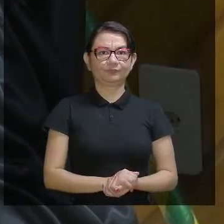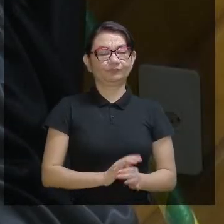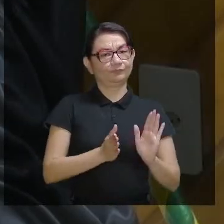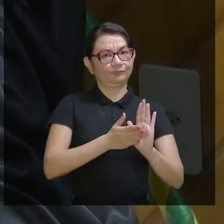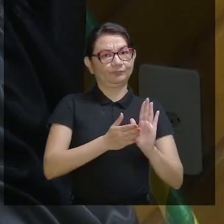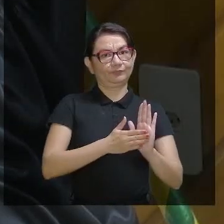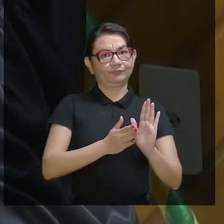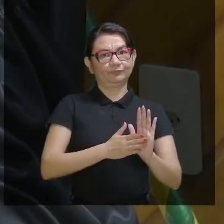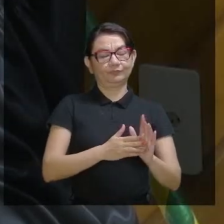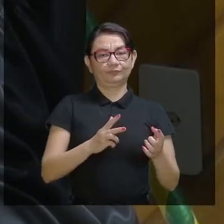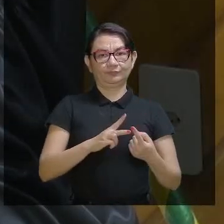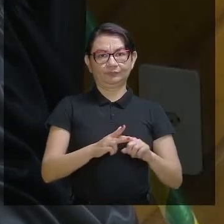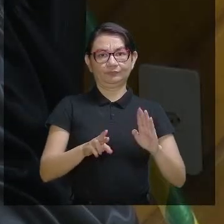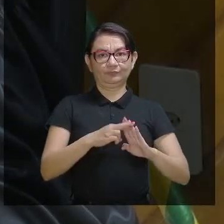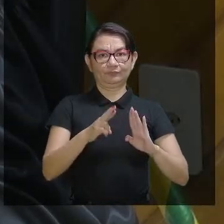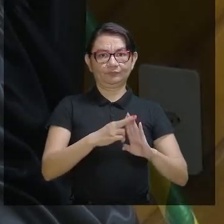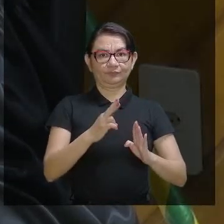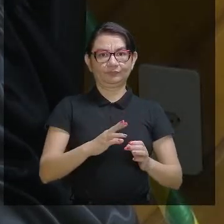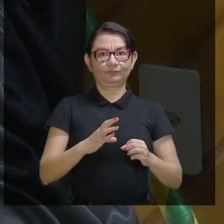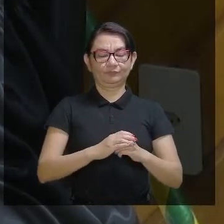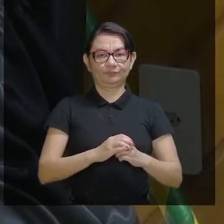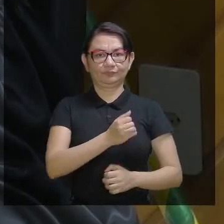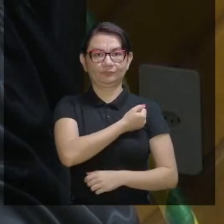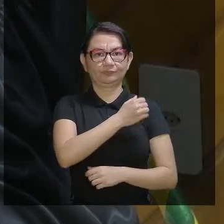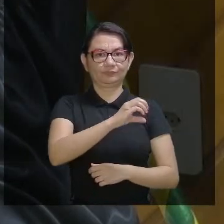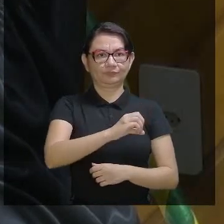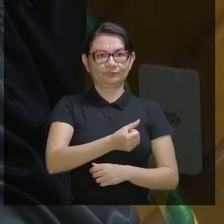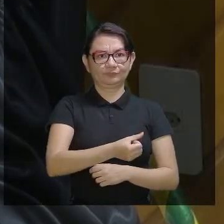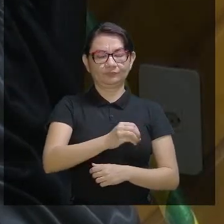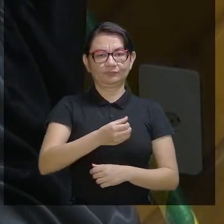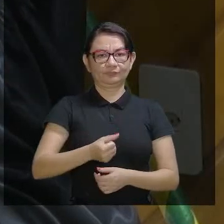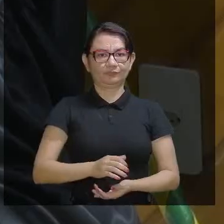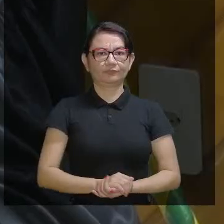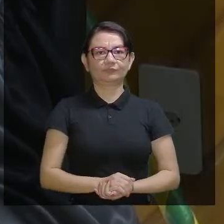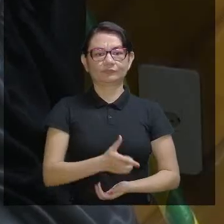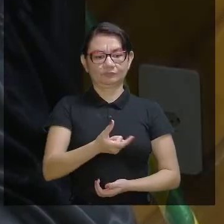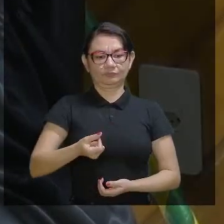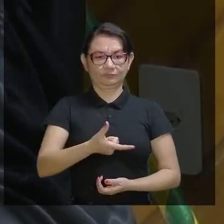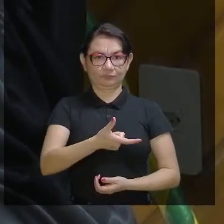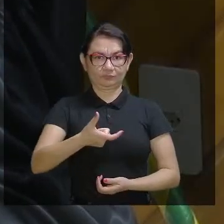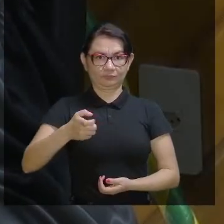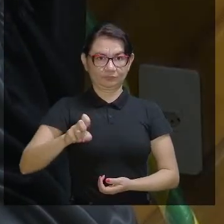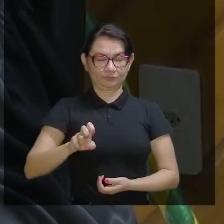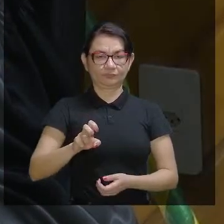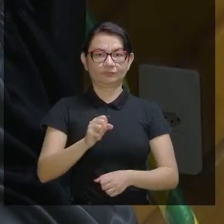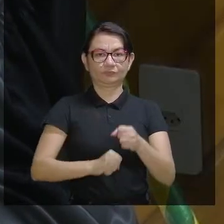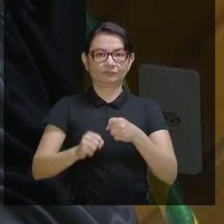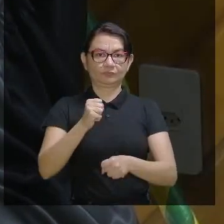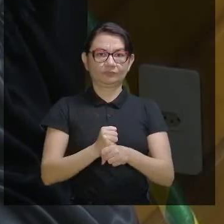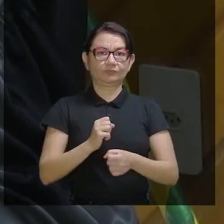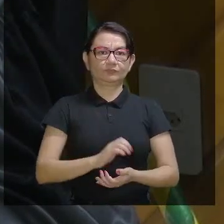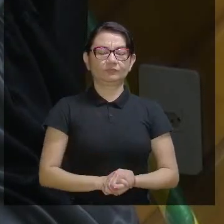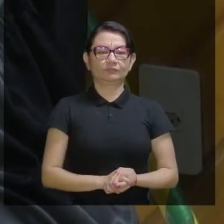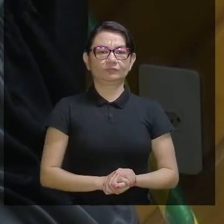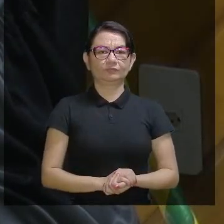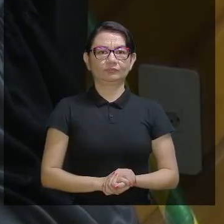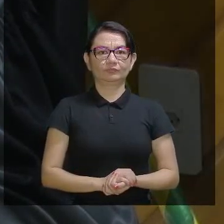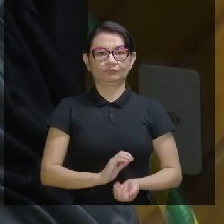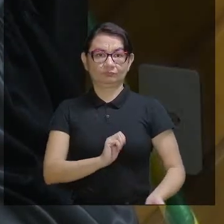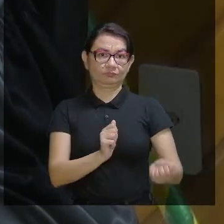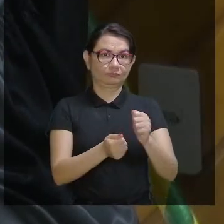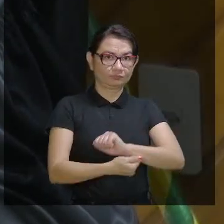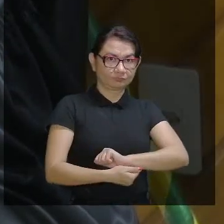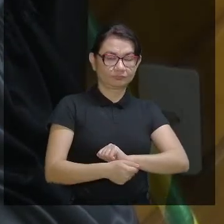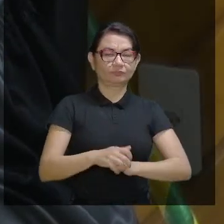proposta de atualização. Permanece o foco, desembargador Carmo Antônio. Número 616 de 2025, com o objetivo de adequá-la a partir do que